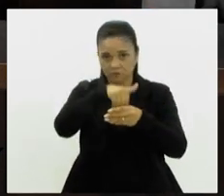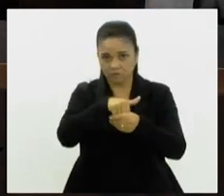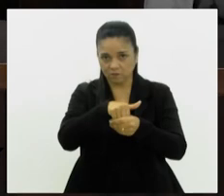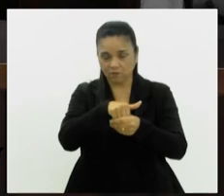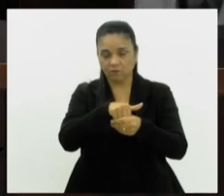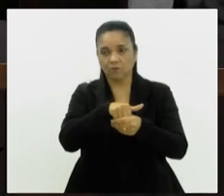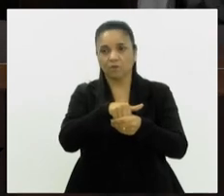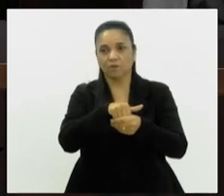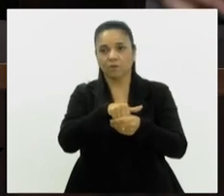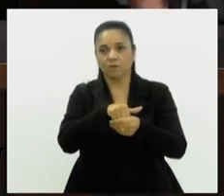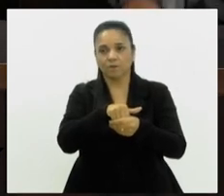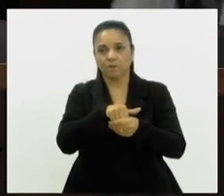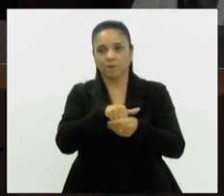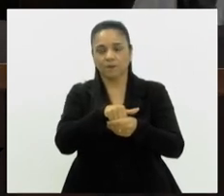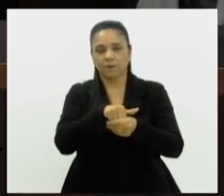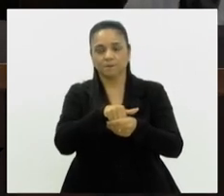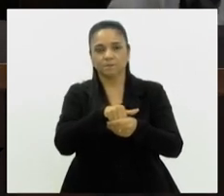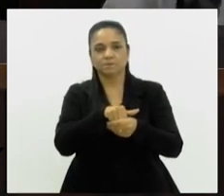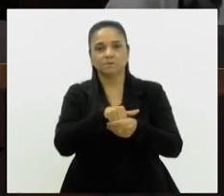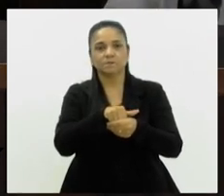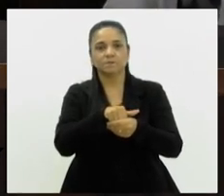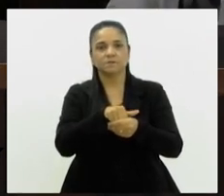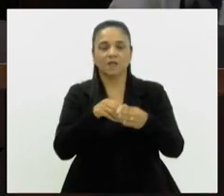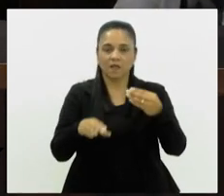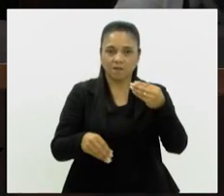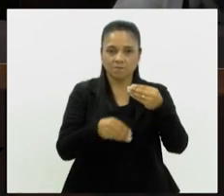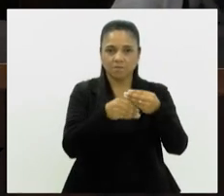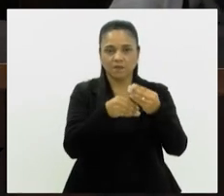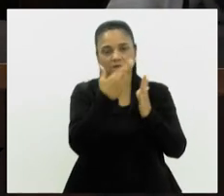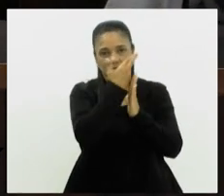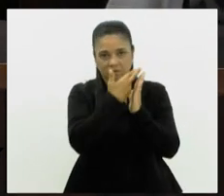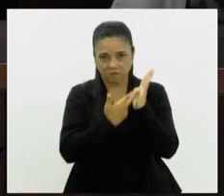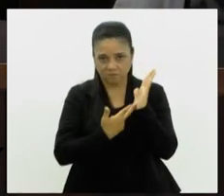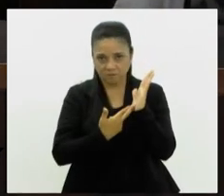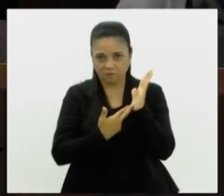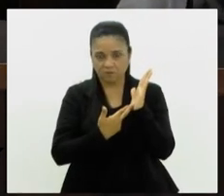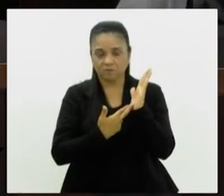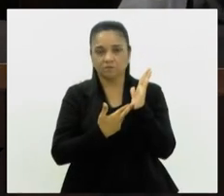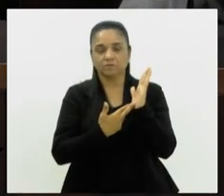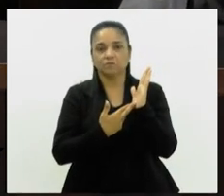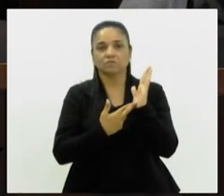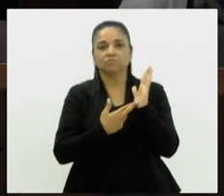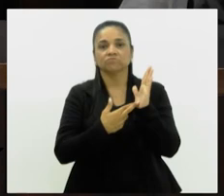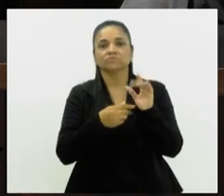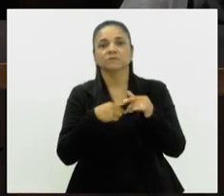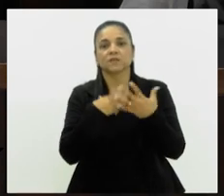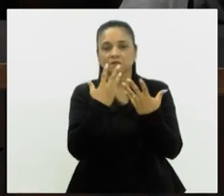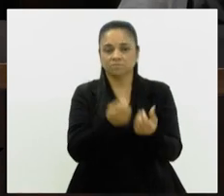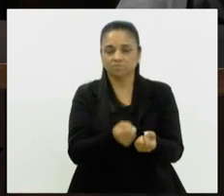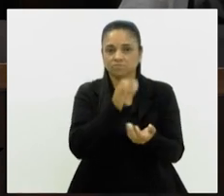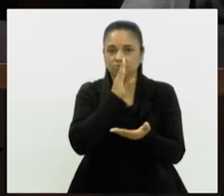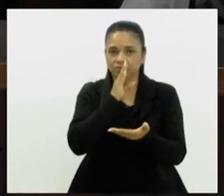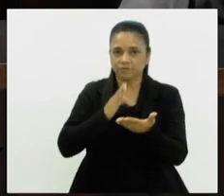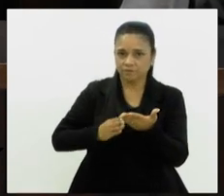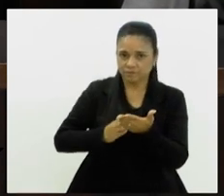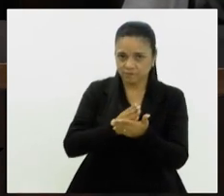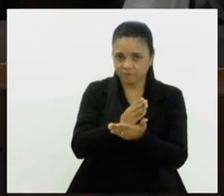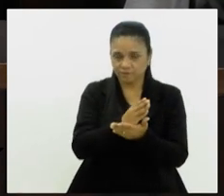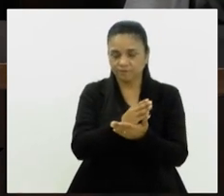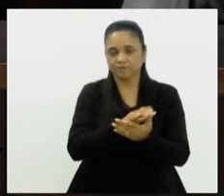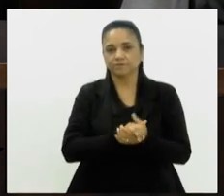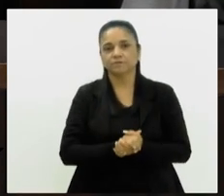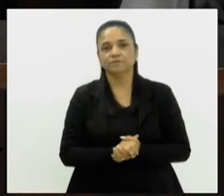votação. Em votação, a emenda de redação. Os senhores que aprovam permaneçam como estão.